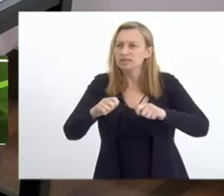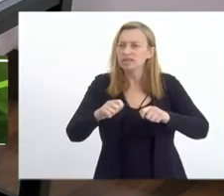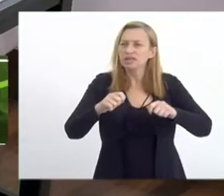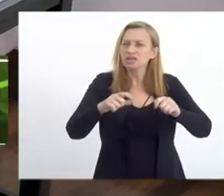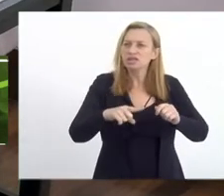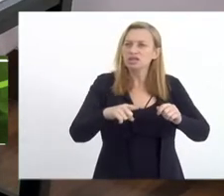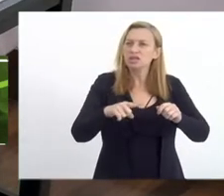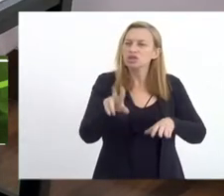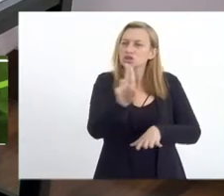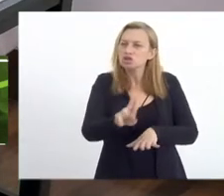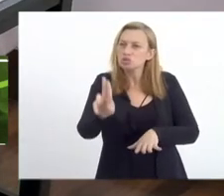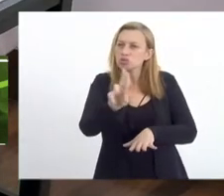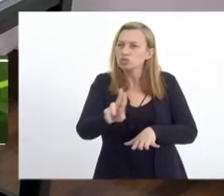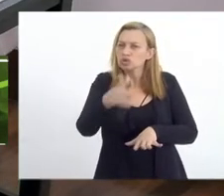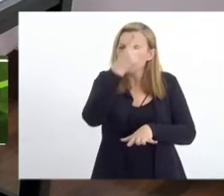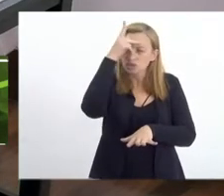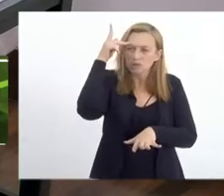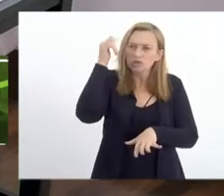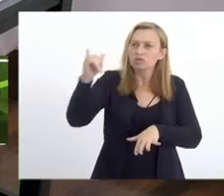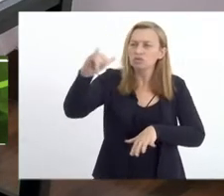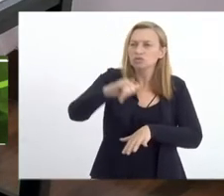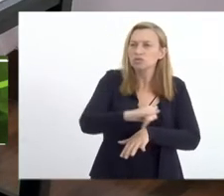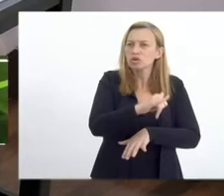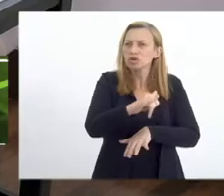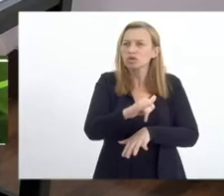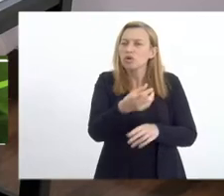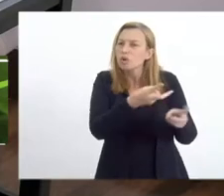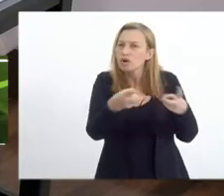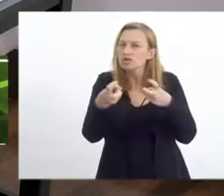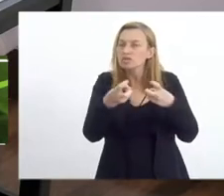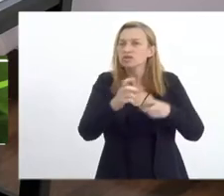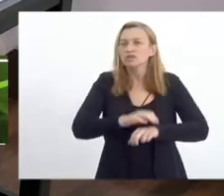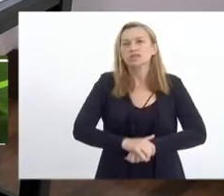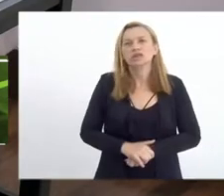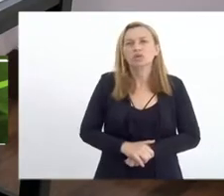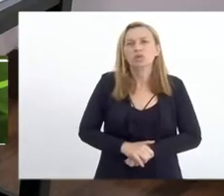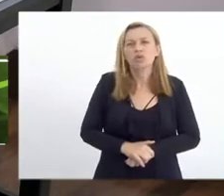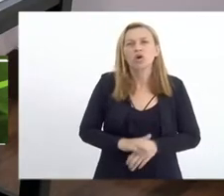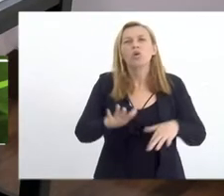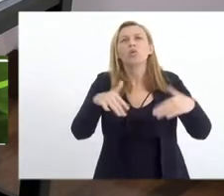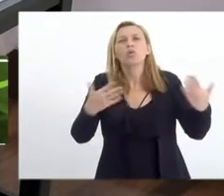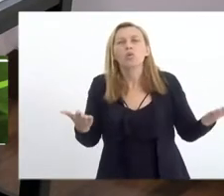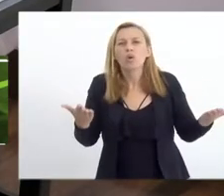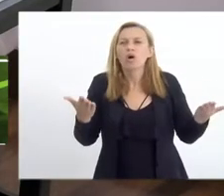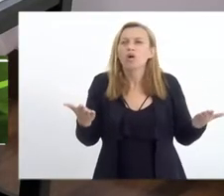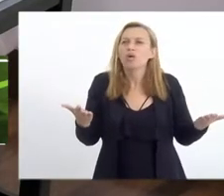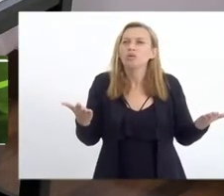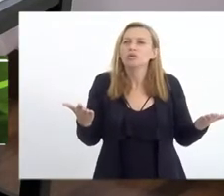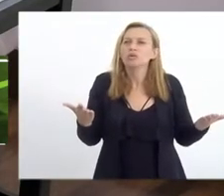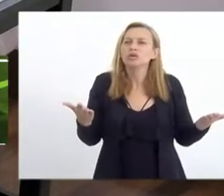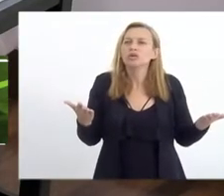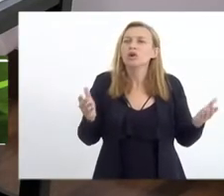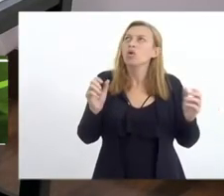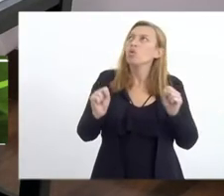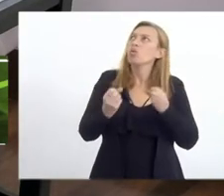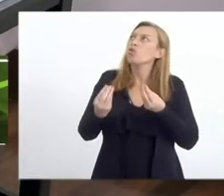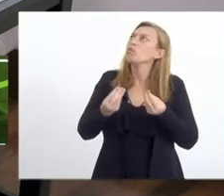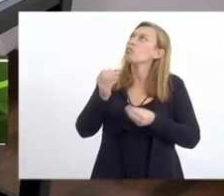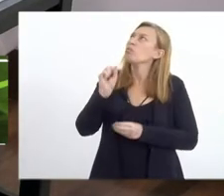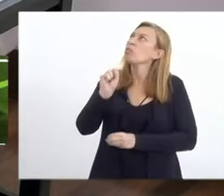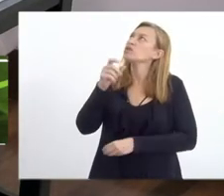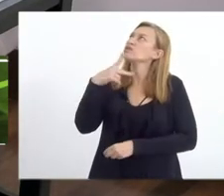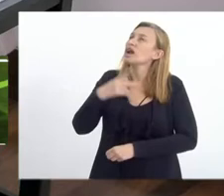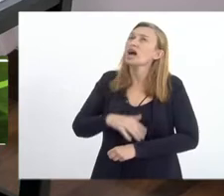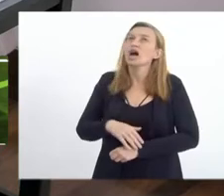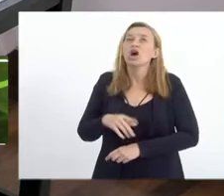dos usuários. E com essa observação, qual é a como eu posso dizer, o